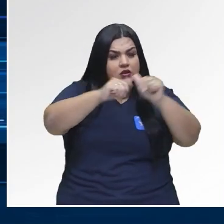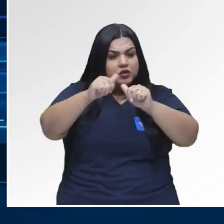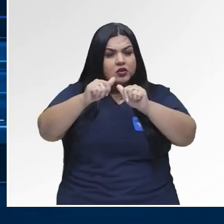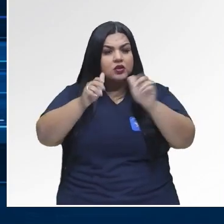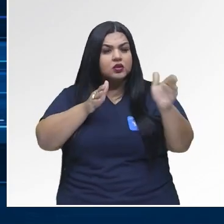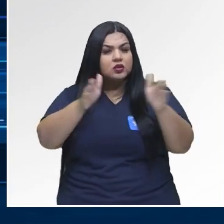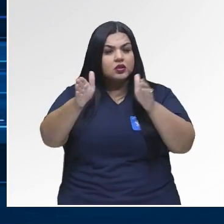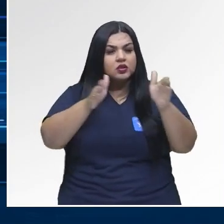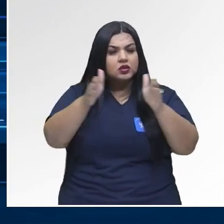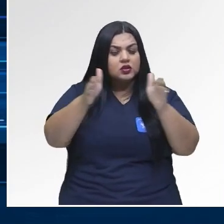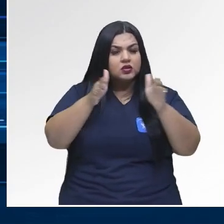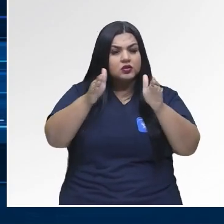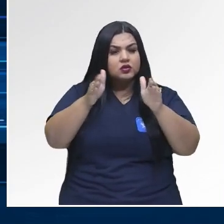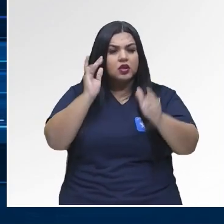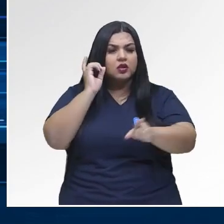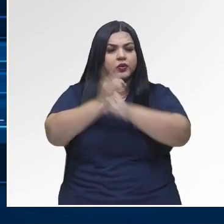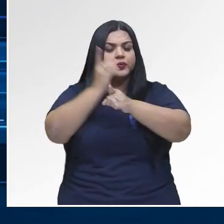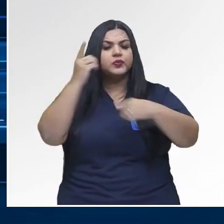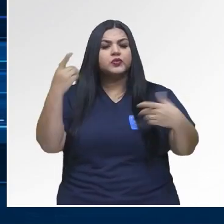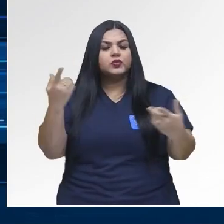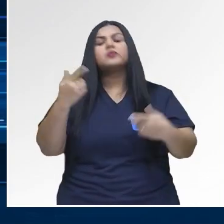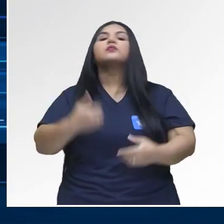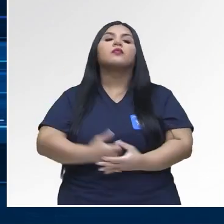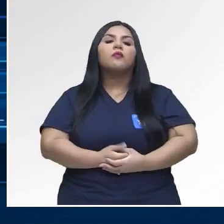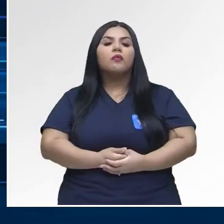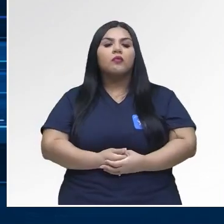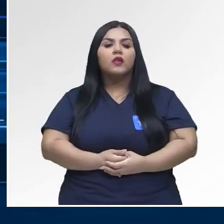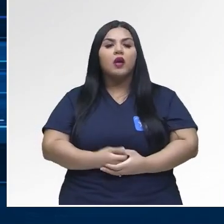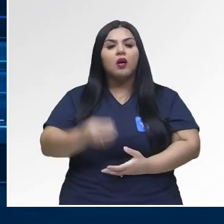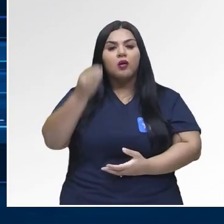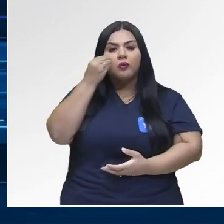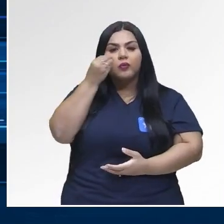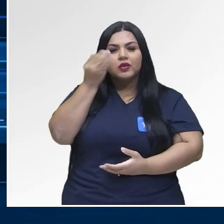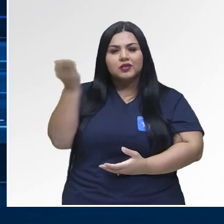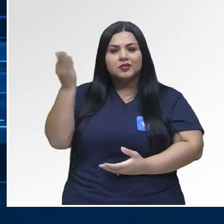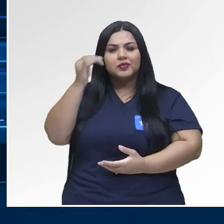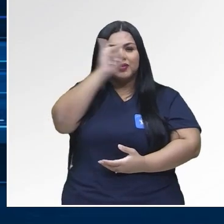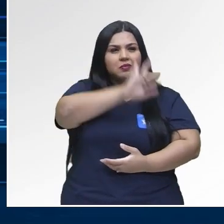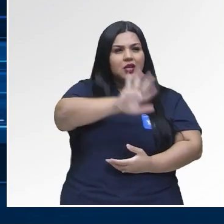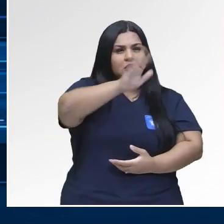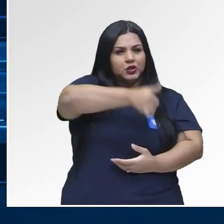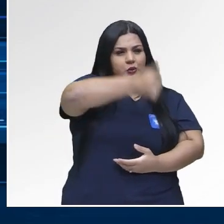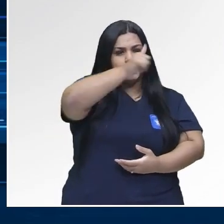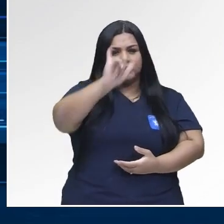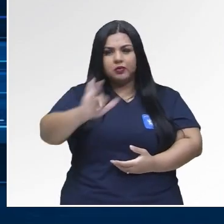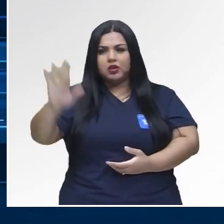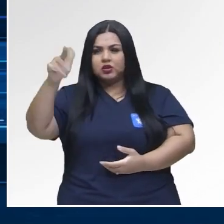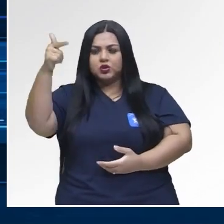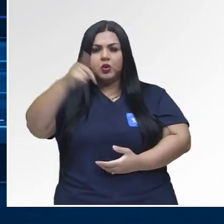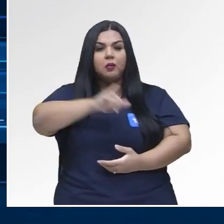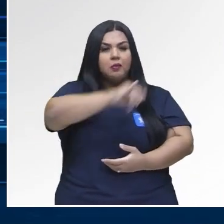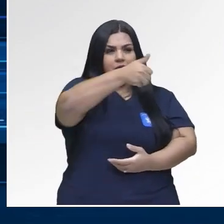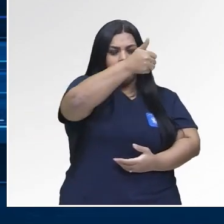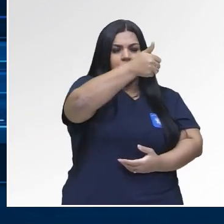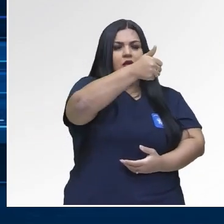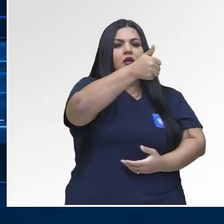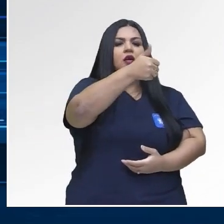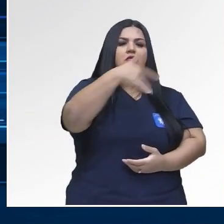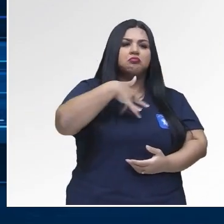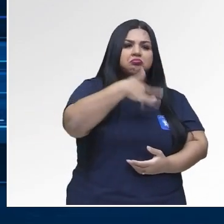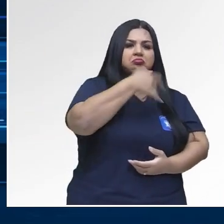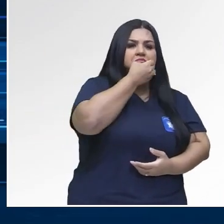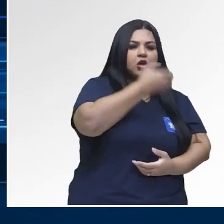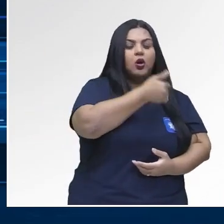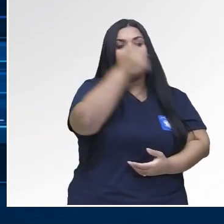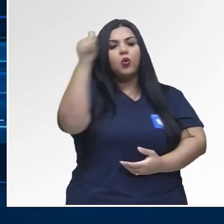é diagnosticado. Então, a gente observa aqui na primeira imagem, um pulmão sadio e na segunda,